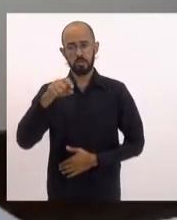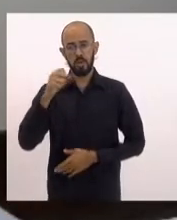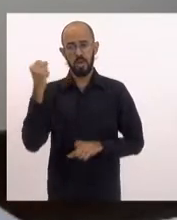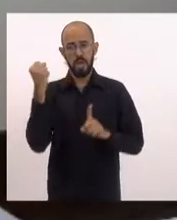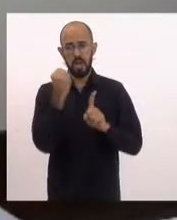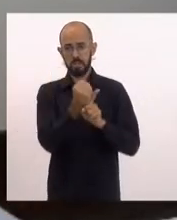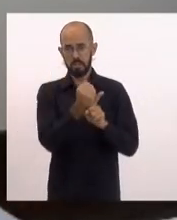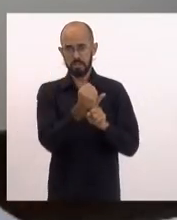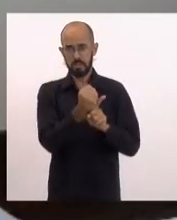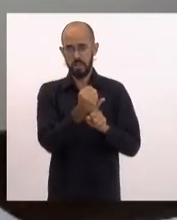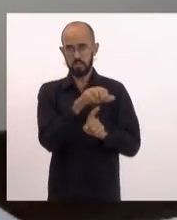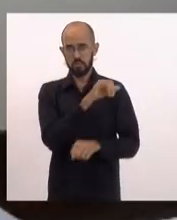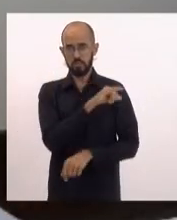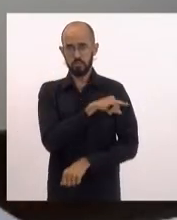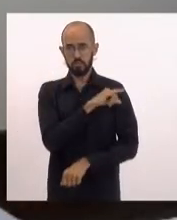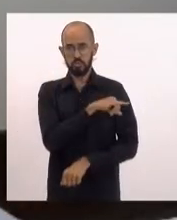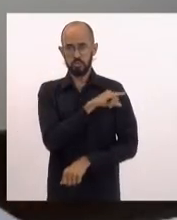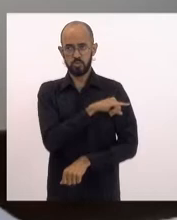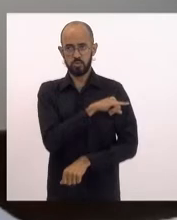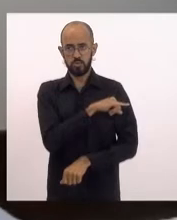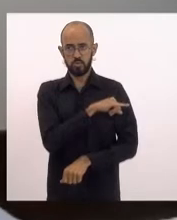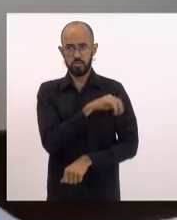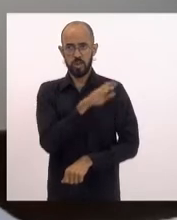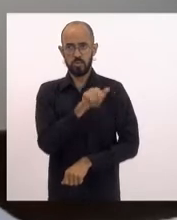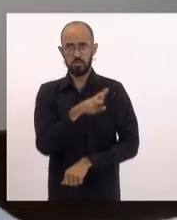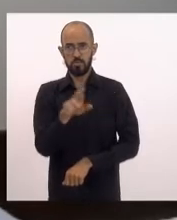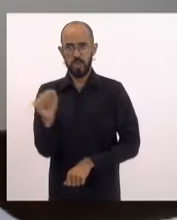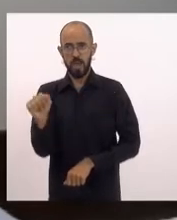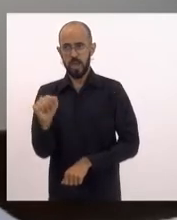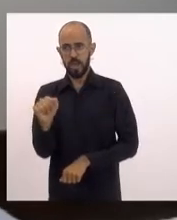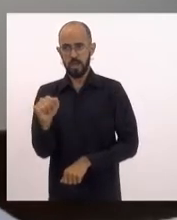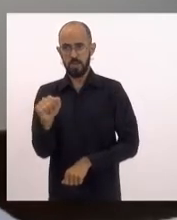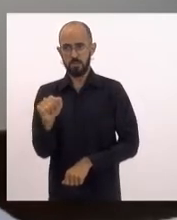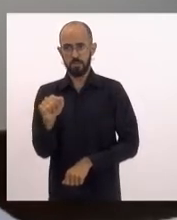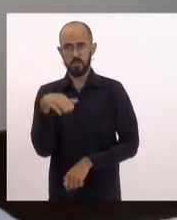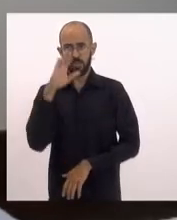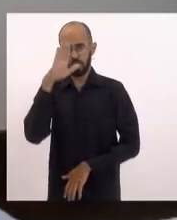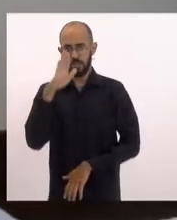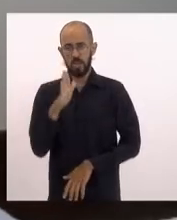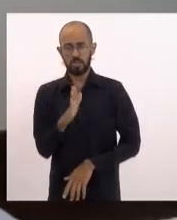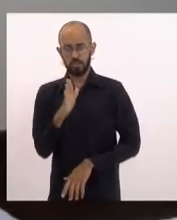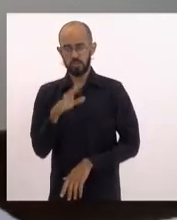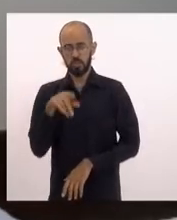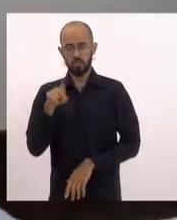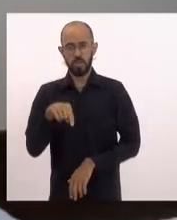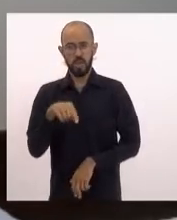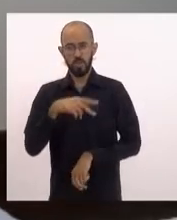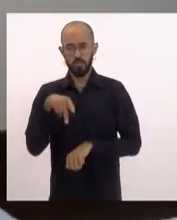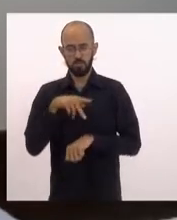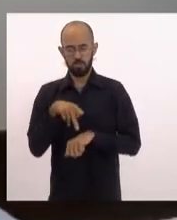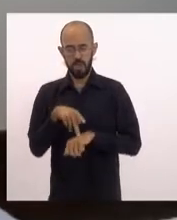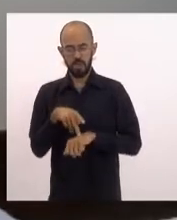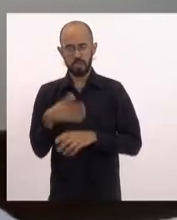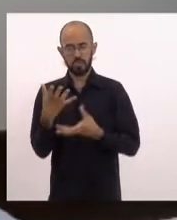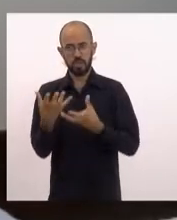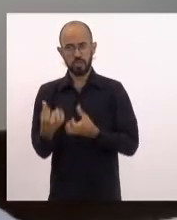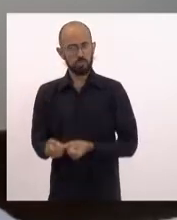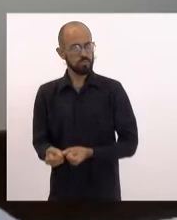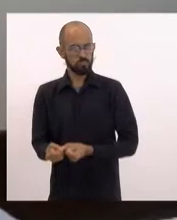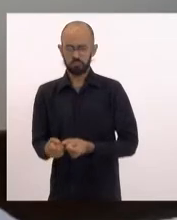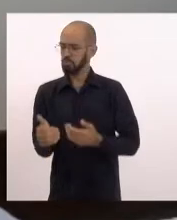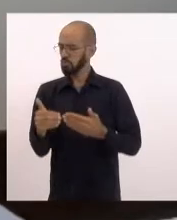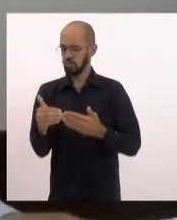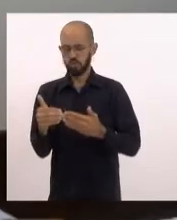assassinado no Rio de Janeiro, na Barra da Tijuca. O Brasil é um país tradicionalmente de acolhimento, o Rio de Janeiro também, é incompatível com